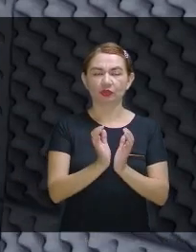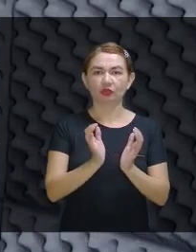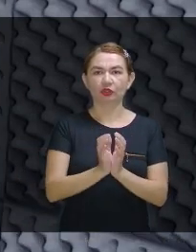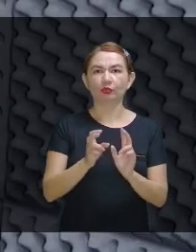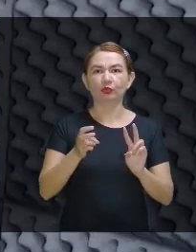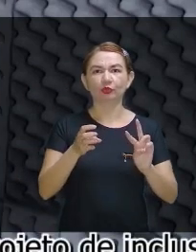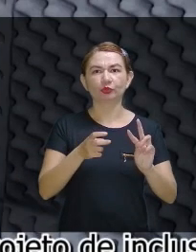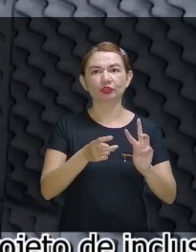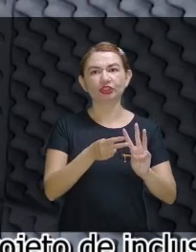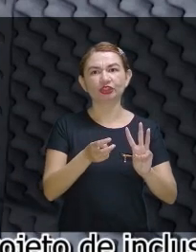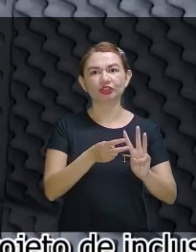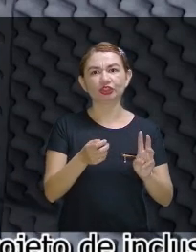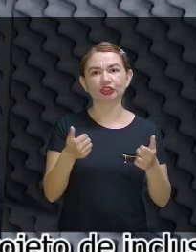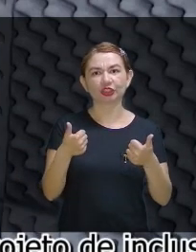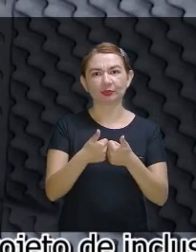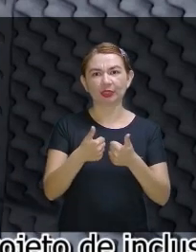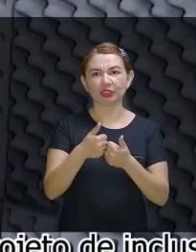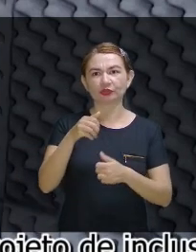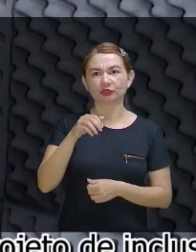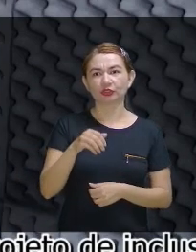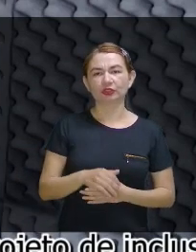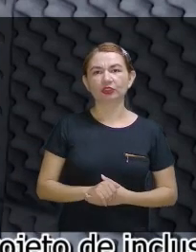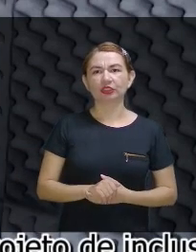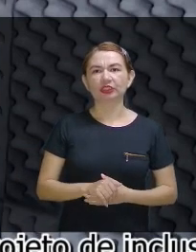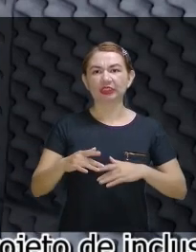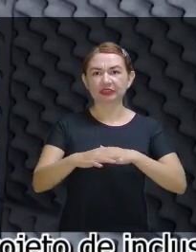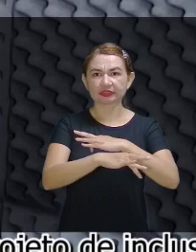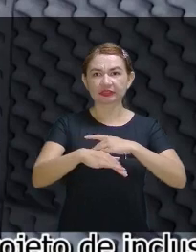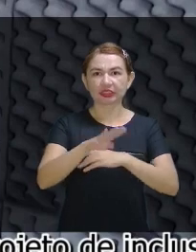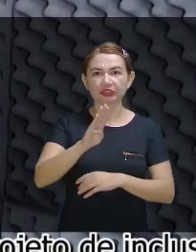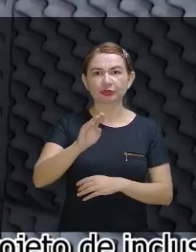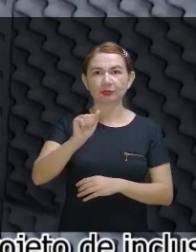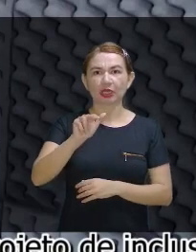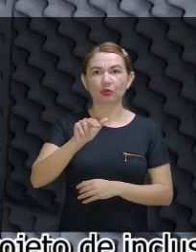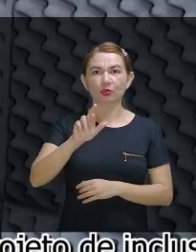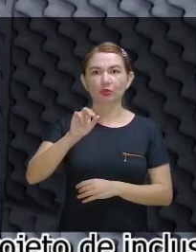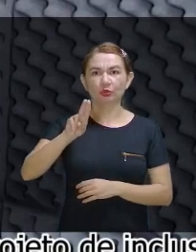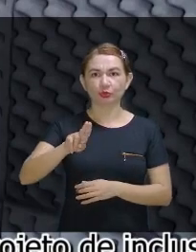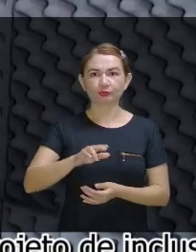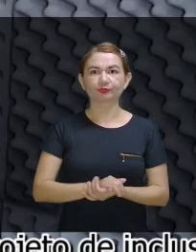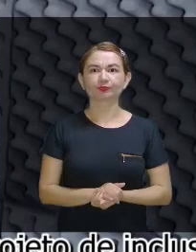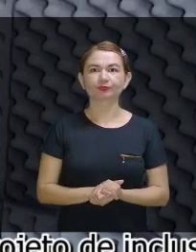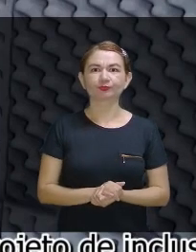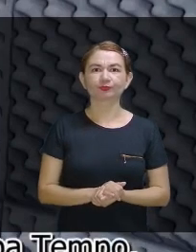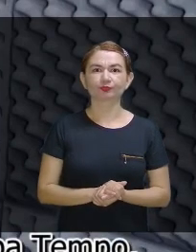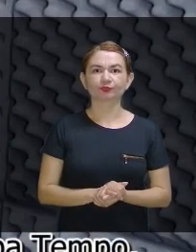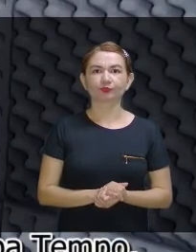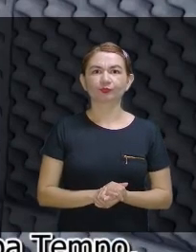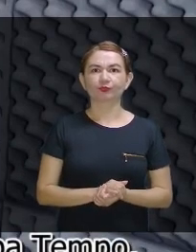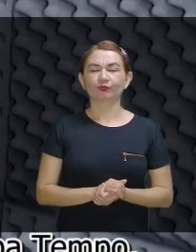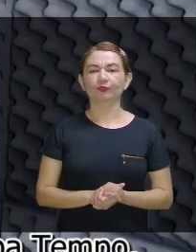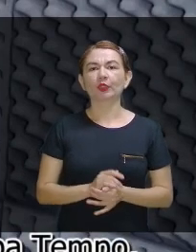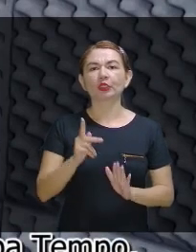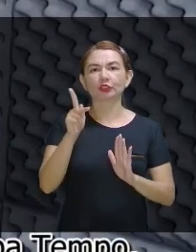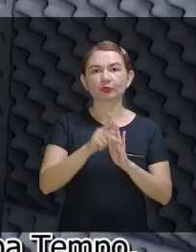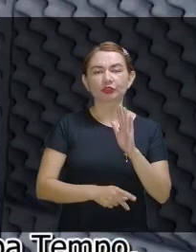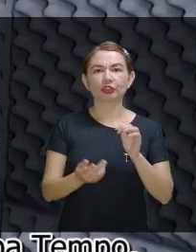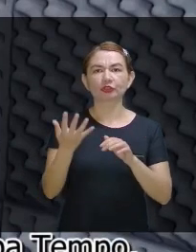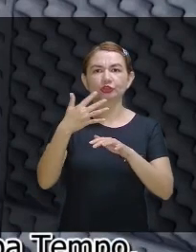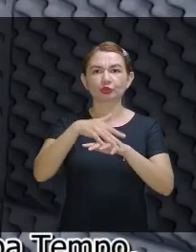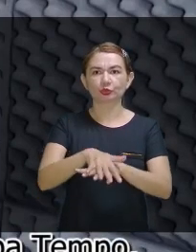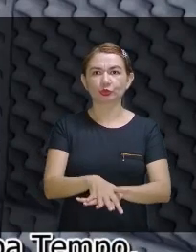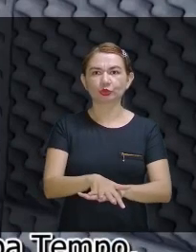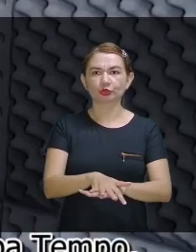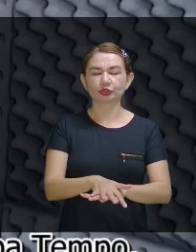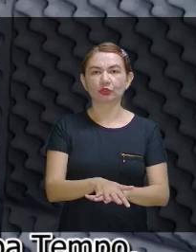Bauru. E nós levamos, quando nós vamos até lá, dentro desse nosso serviço, desse projeto de inclusão, quando nós